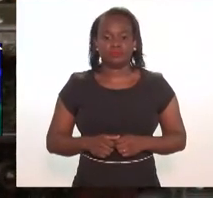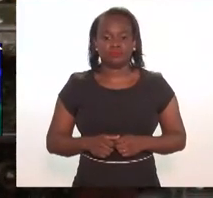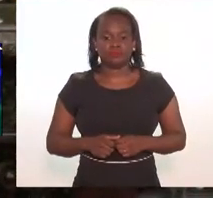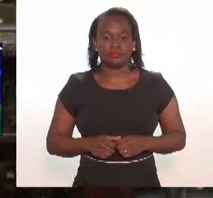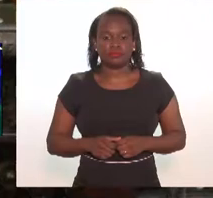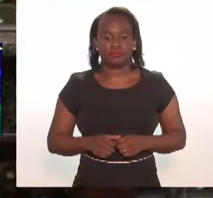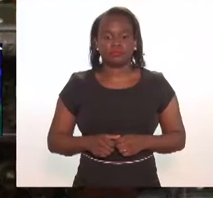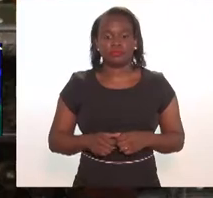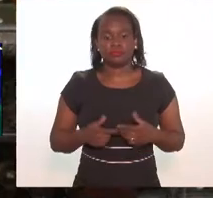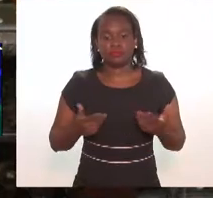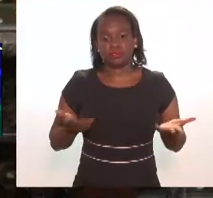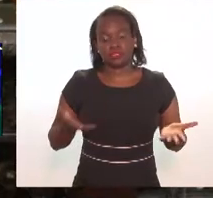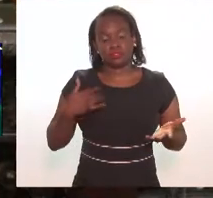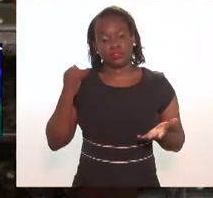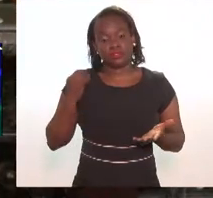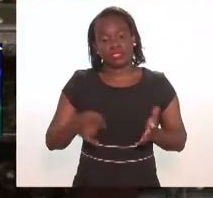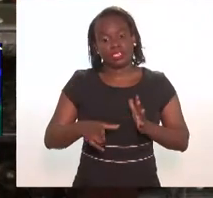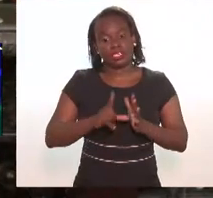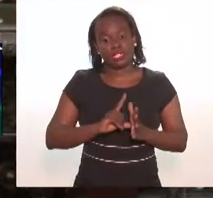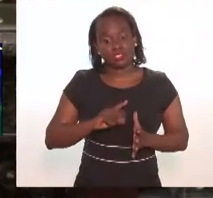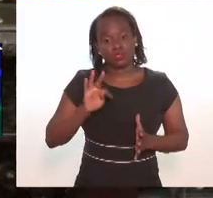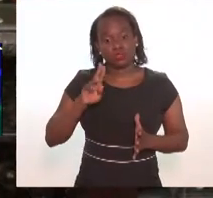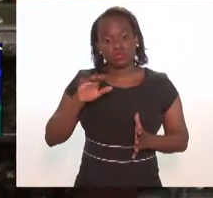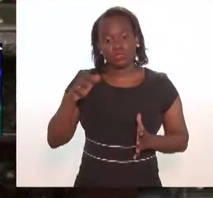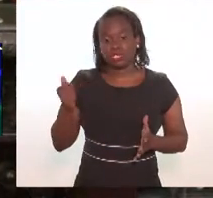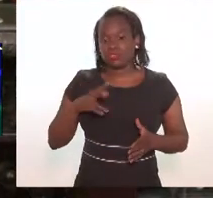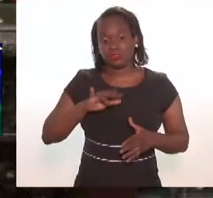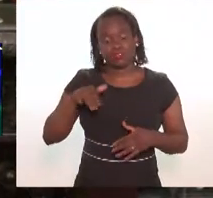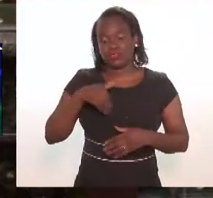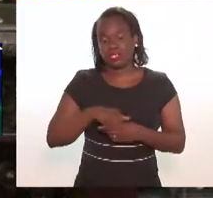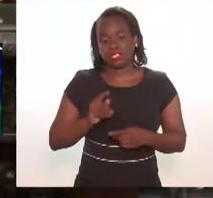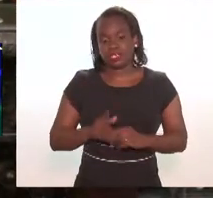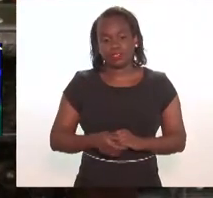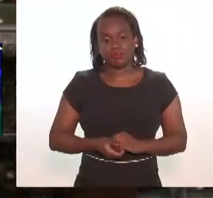Boa tarde. Presidente. Eu avisei, está aqui o Tutuca, não vai votar.